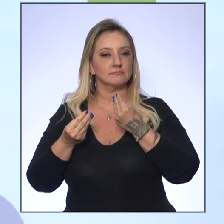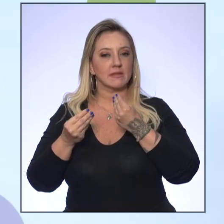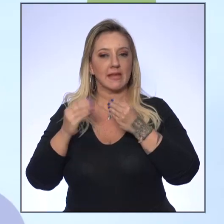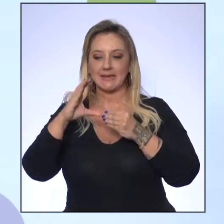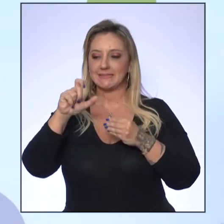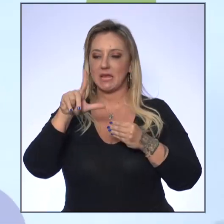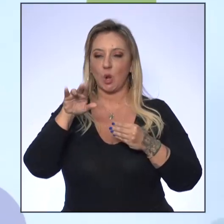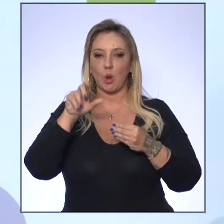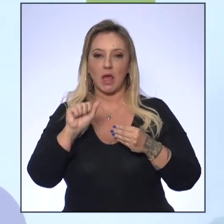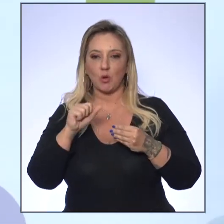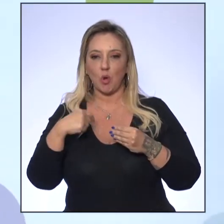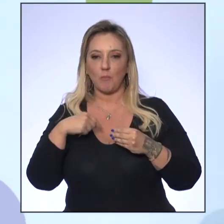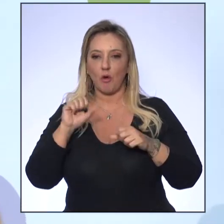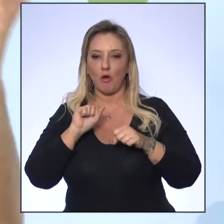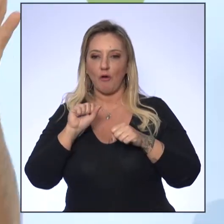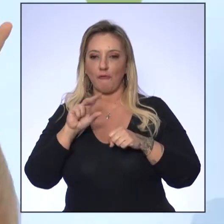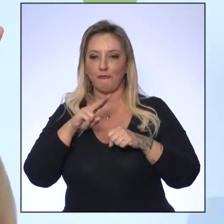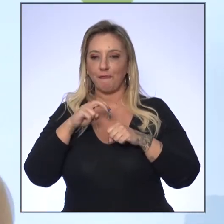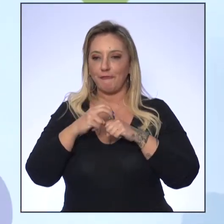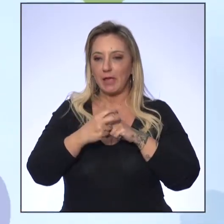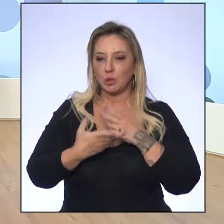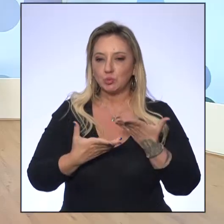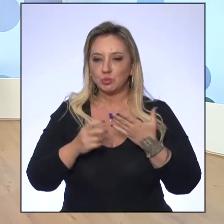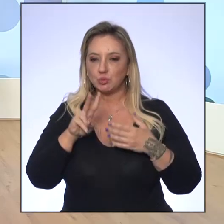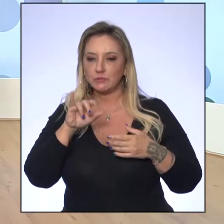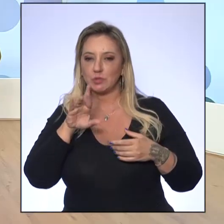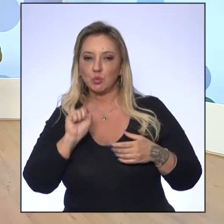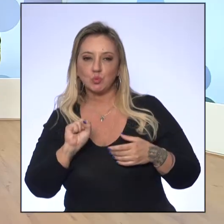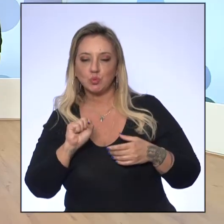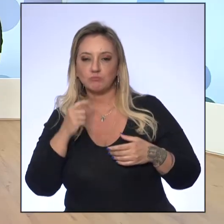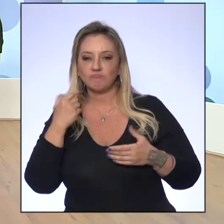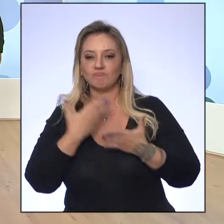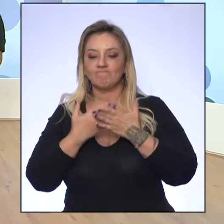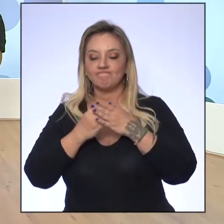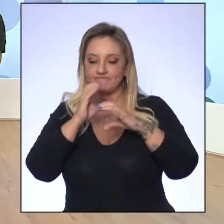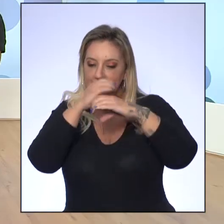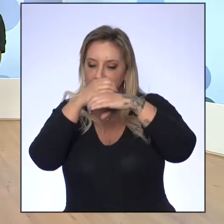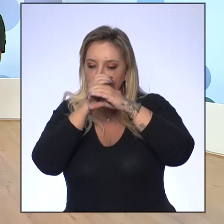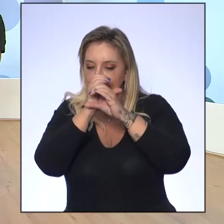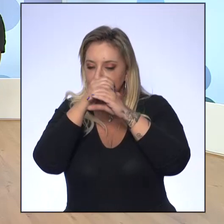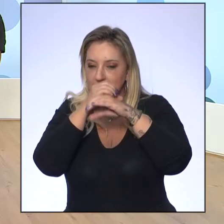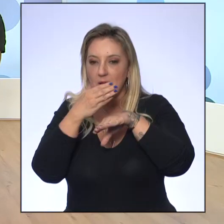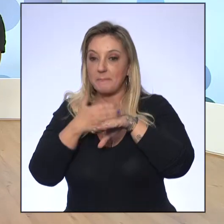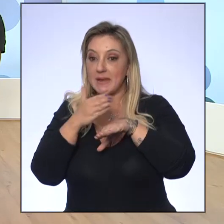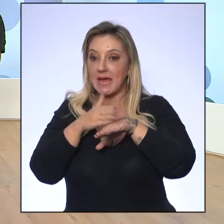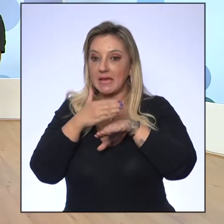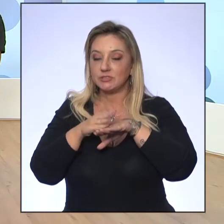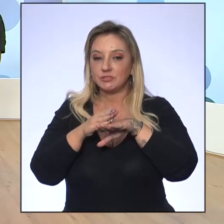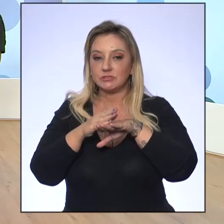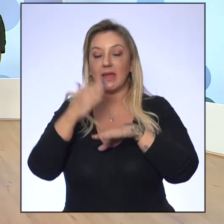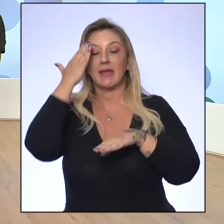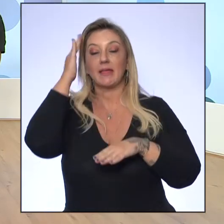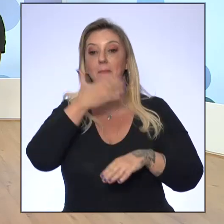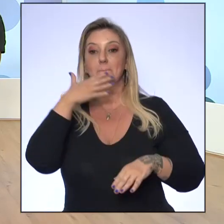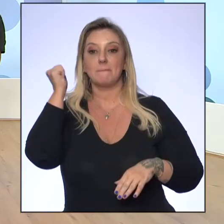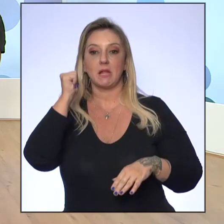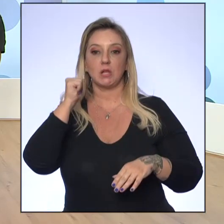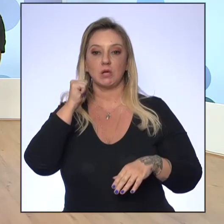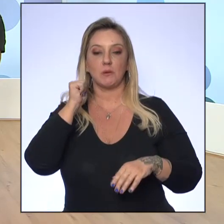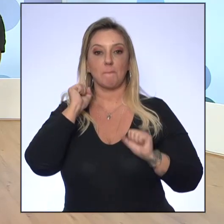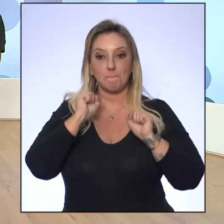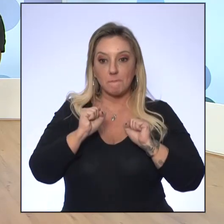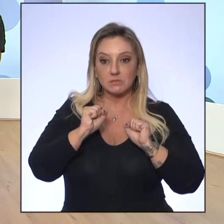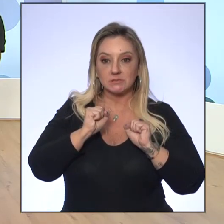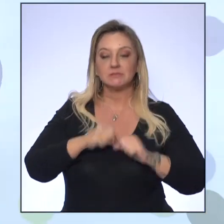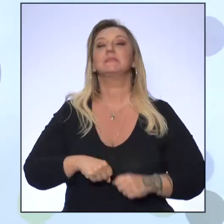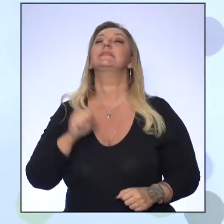é o comportamento de um vírus. Eu estou estudando isso na aula. Eu quero ver no laboratório, eu quero fazer a prática daquilo, eu quero compreender melhor aquilo. É